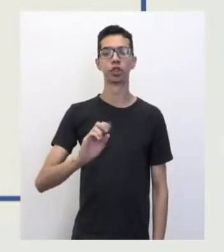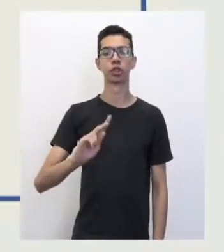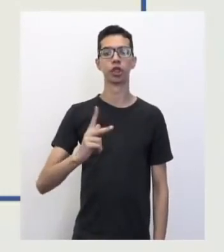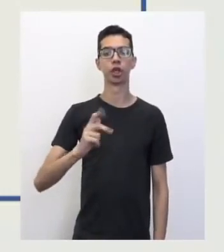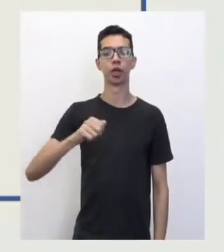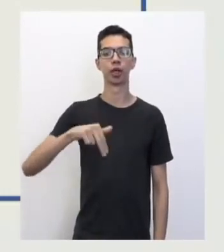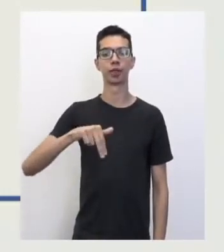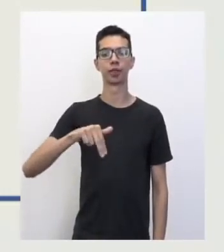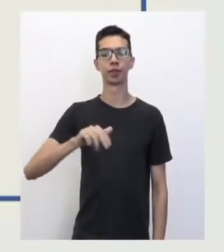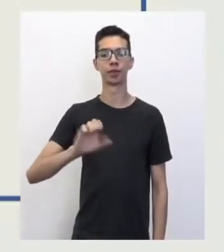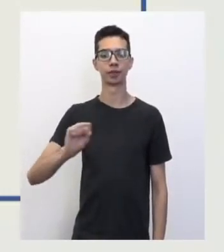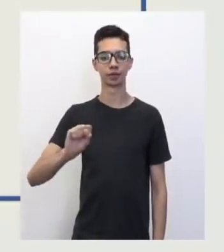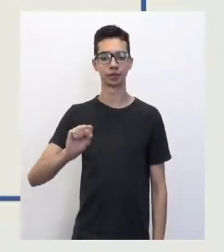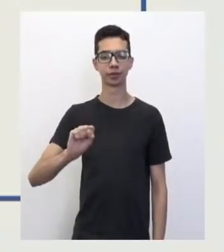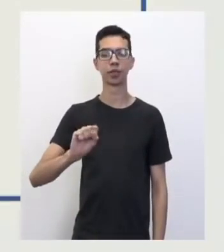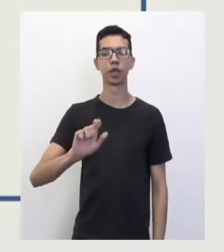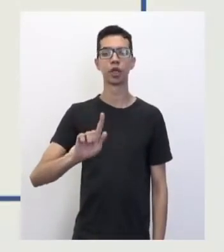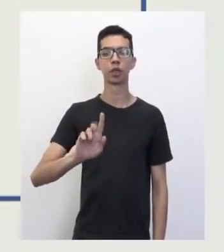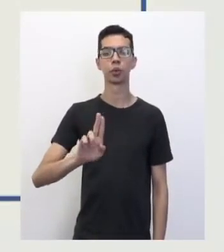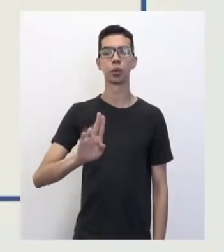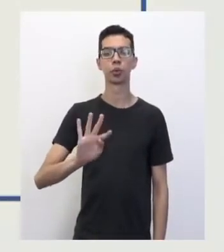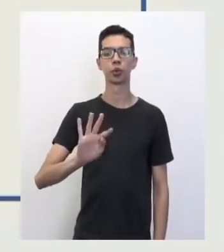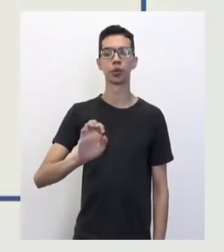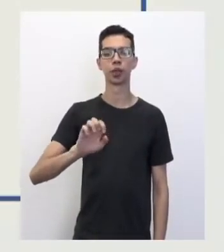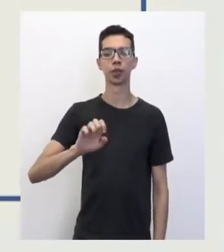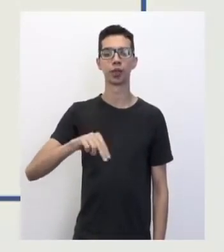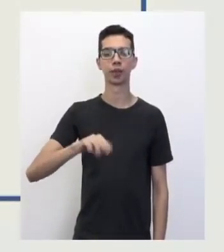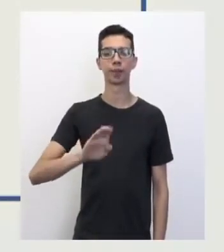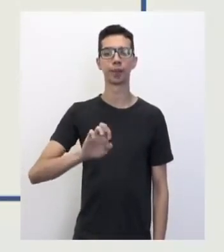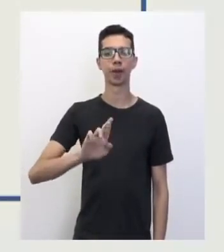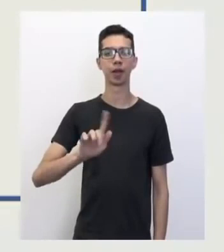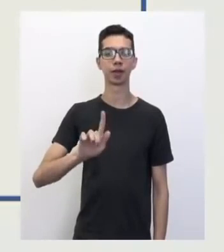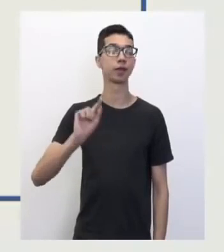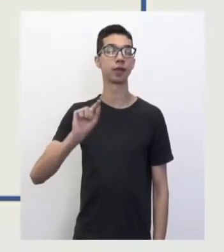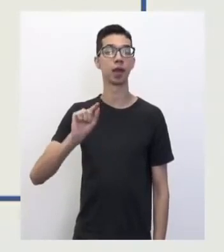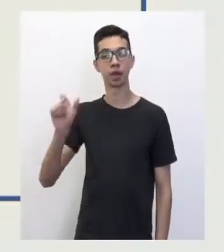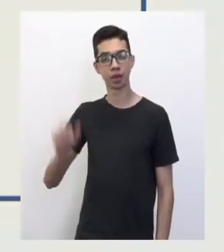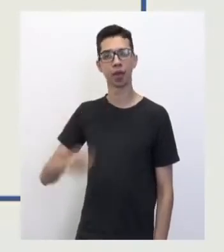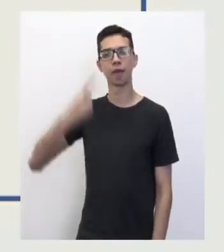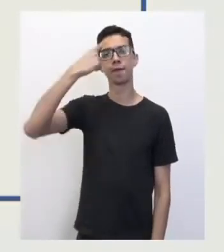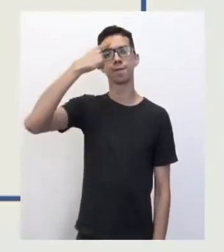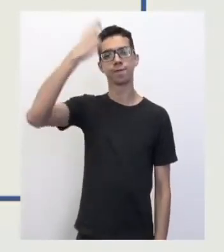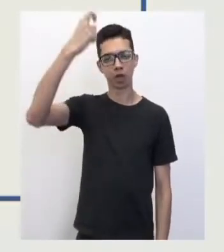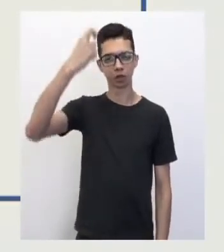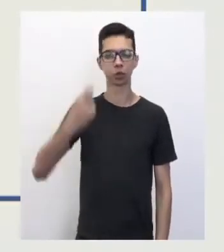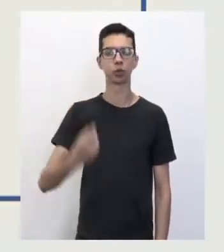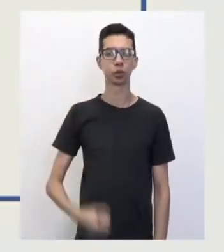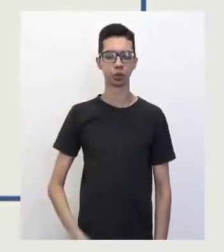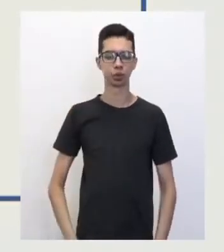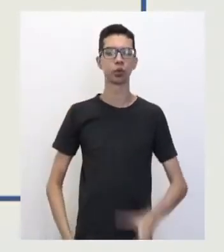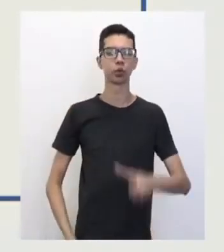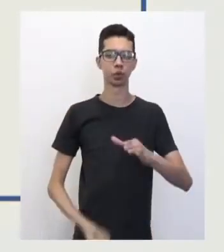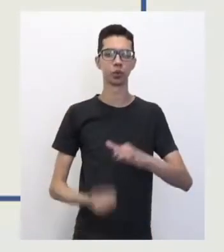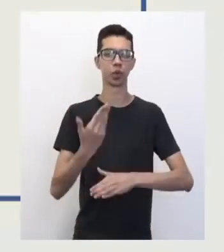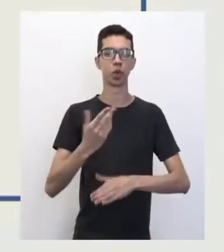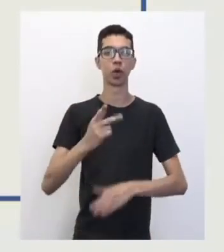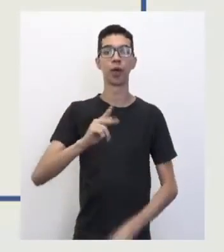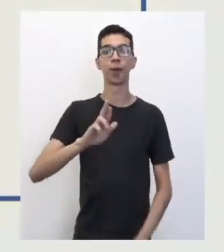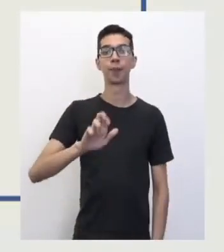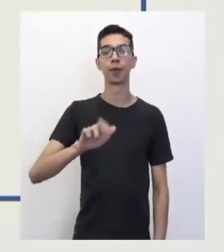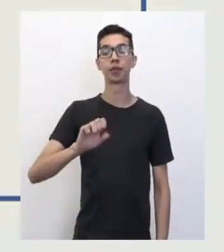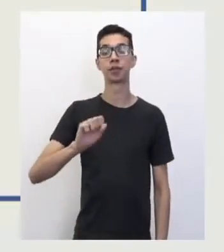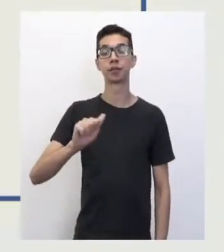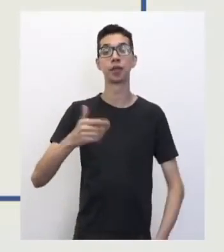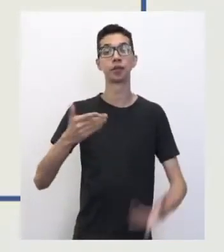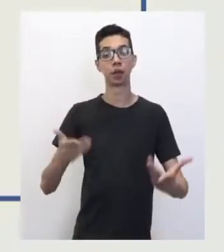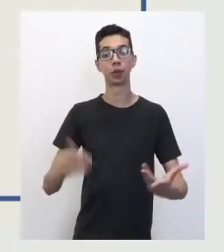aí a pessoa que inventou a prensa, né? Que então a gente pode indiretamente atribuir a ela